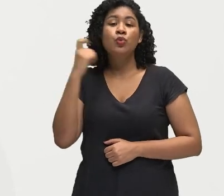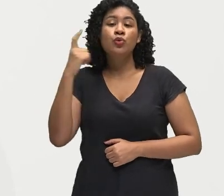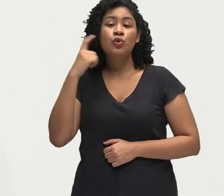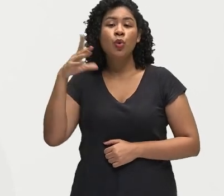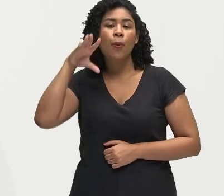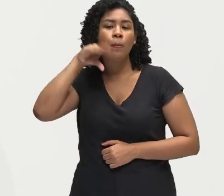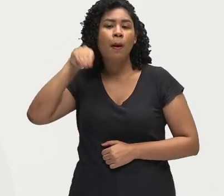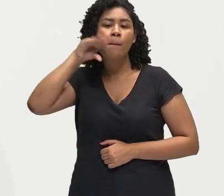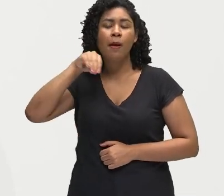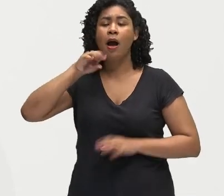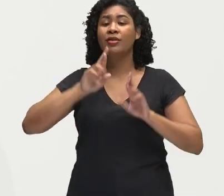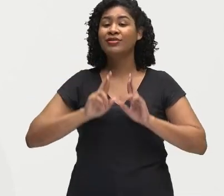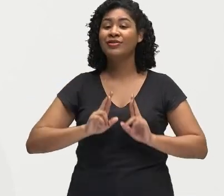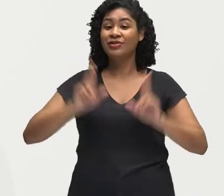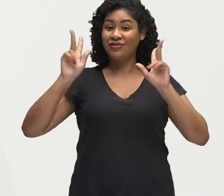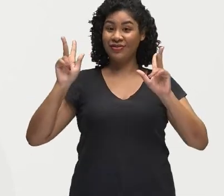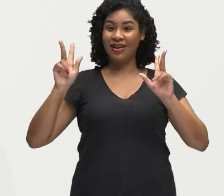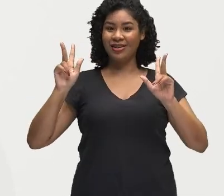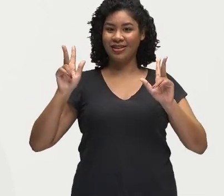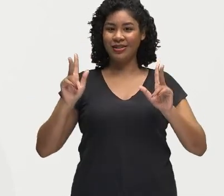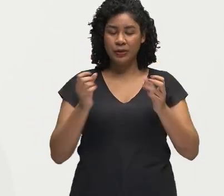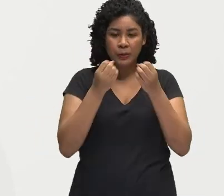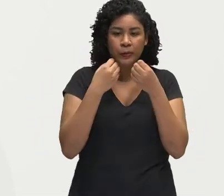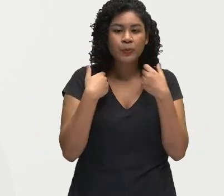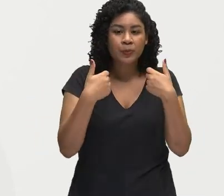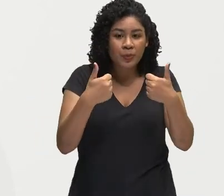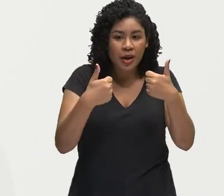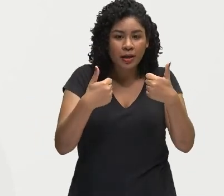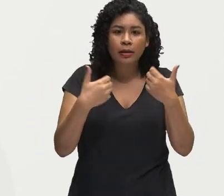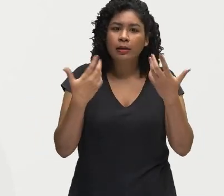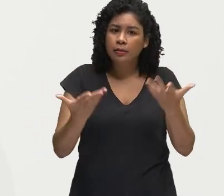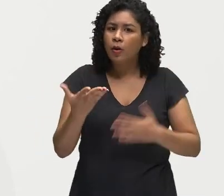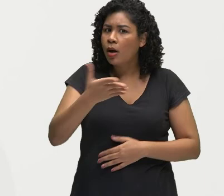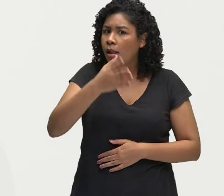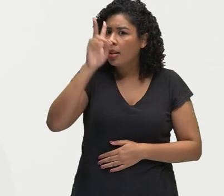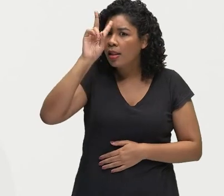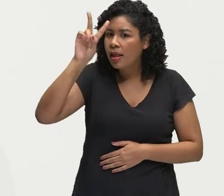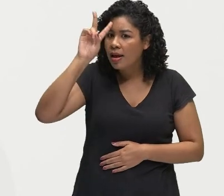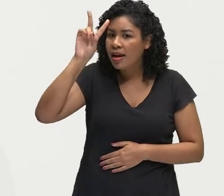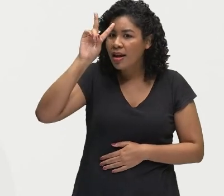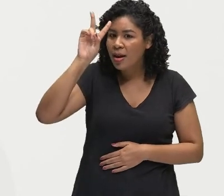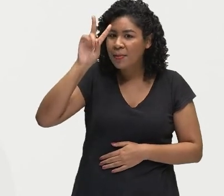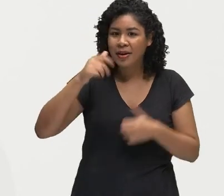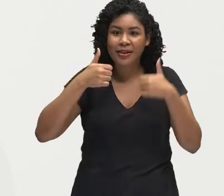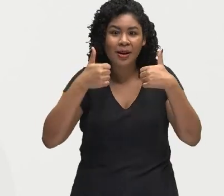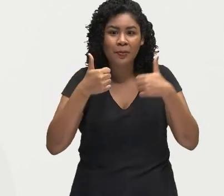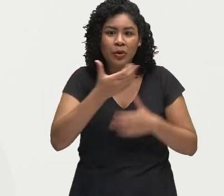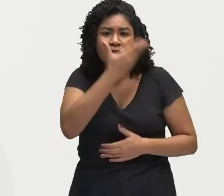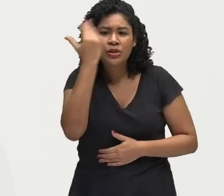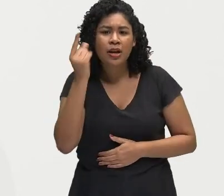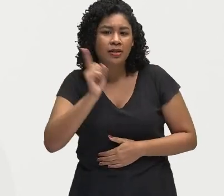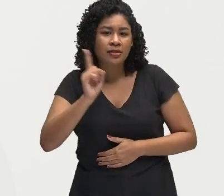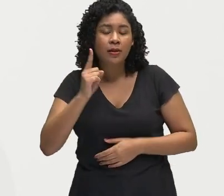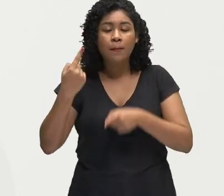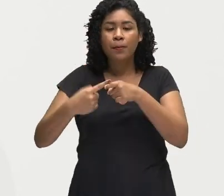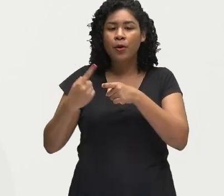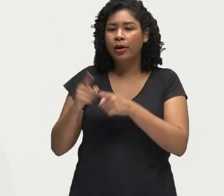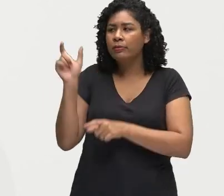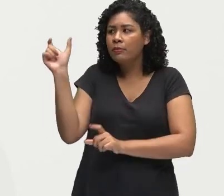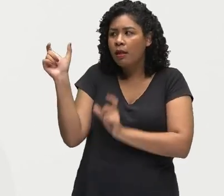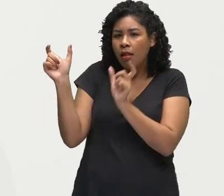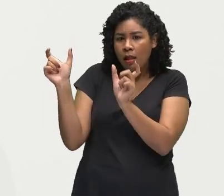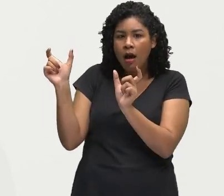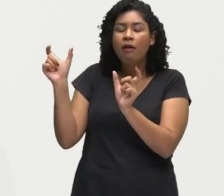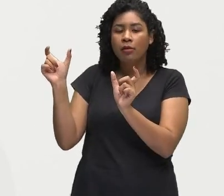read, read. Tudo bem? Então lembre-se desse detalhe, tá? A forma, a pronúncia do verbo no passado, do